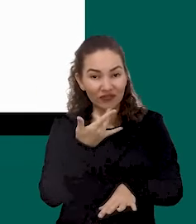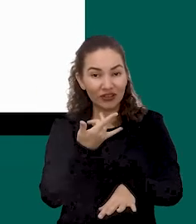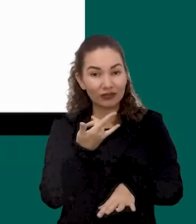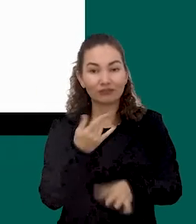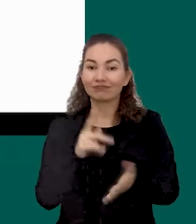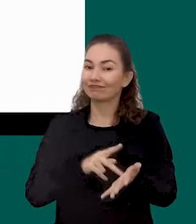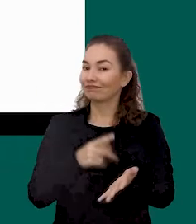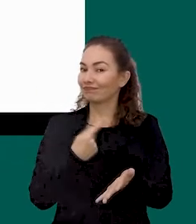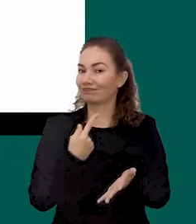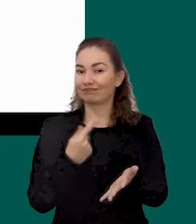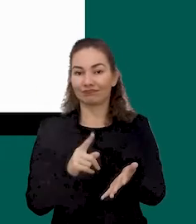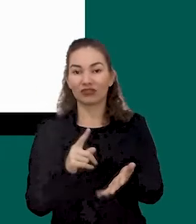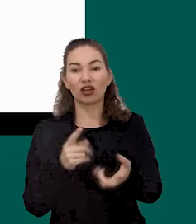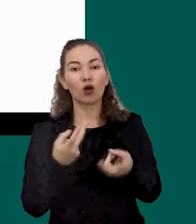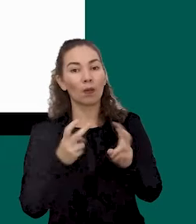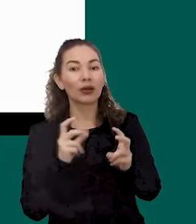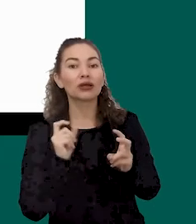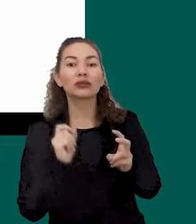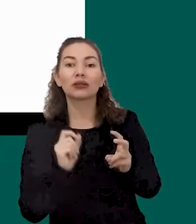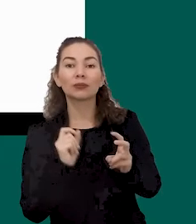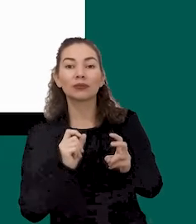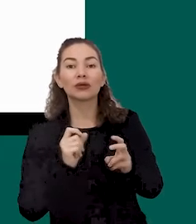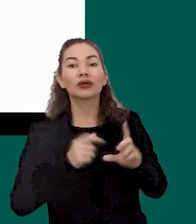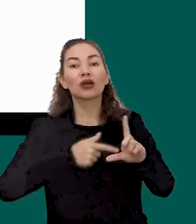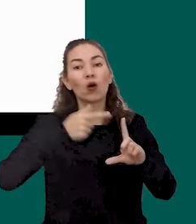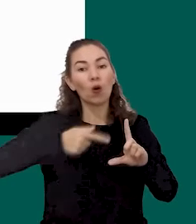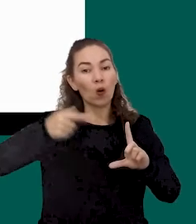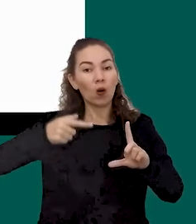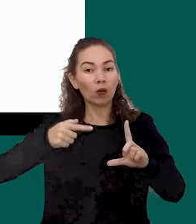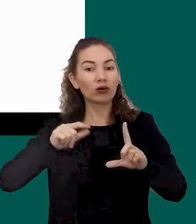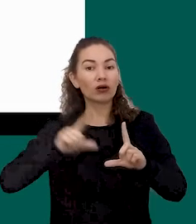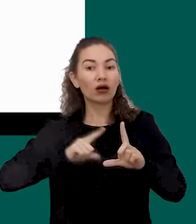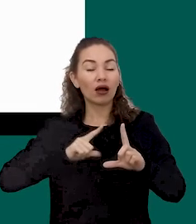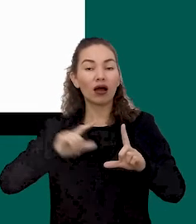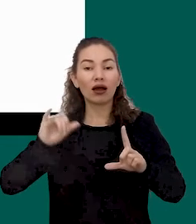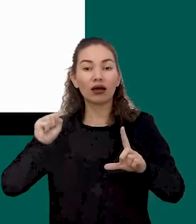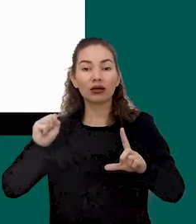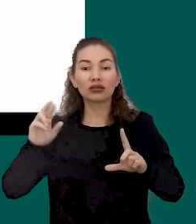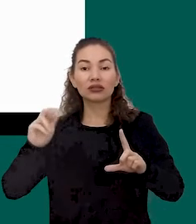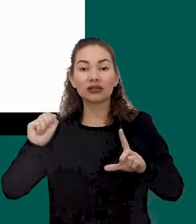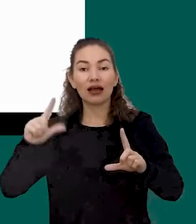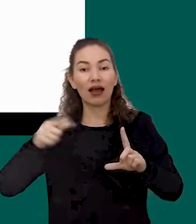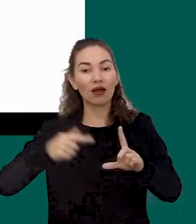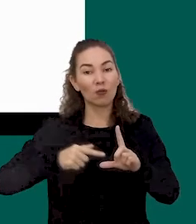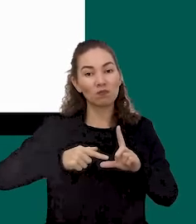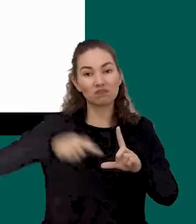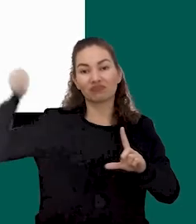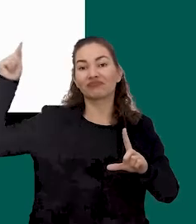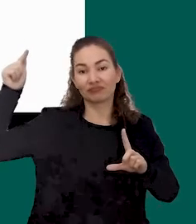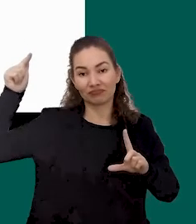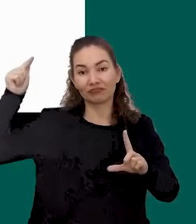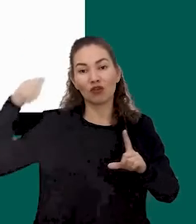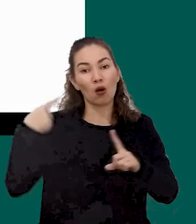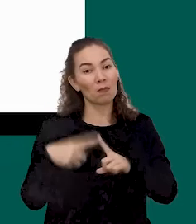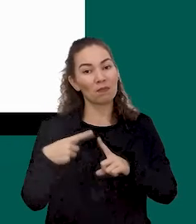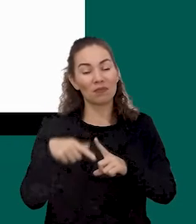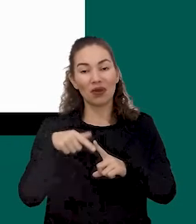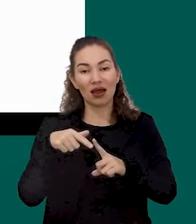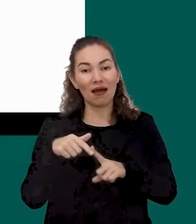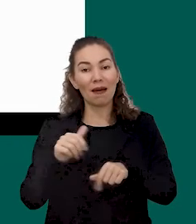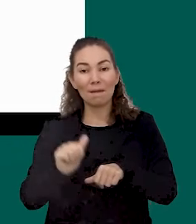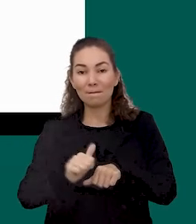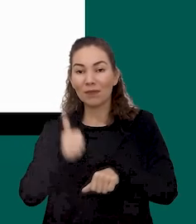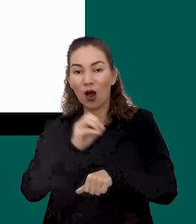Na verdade, não. Quando a gente vê em um gráfico proporcional, Israel está muito acima de qualquer outro país do mundo e conseguiu vacinar já a